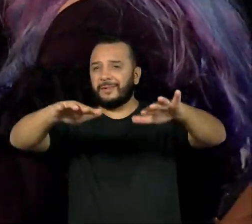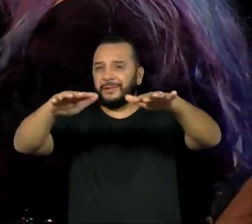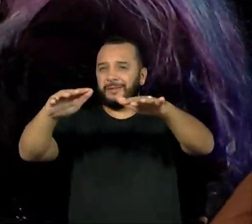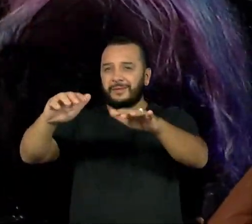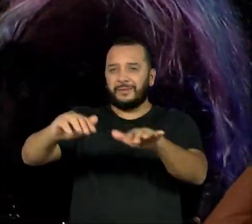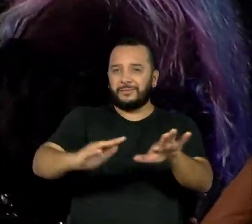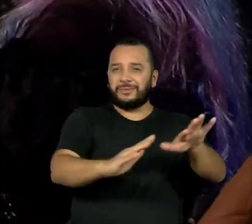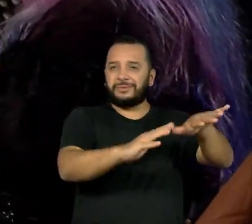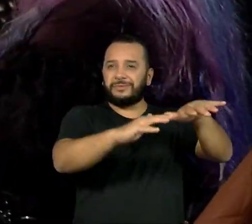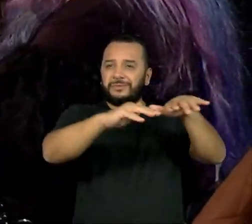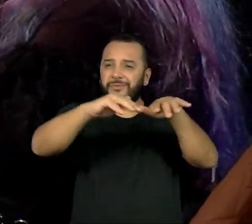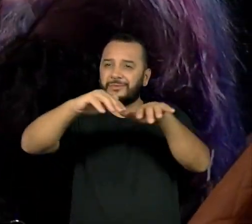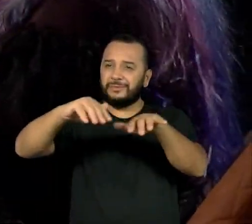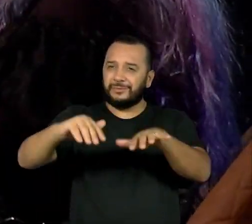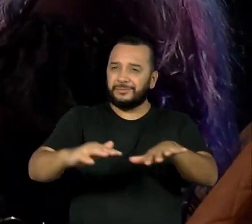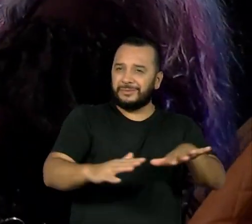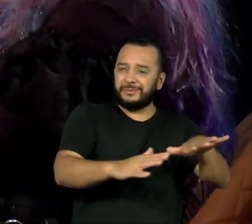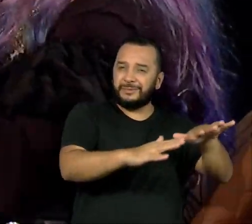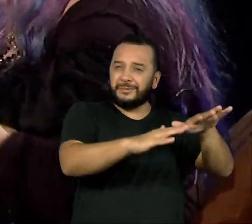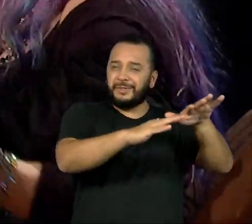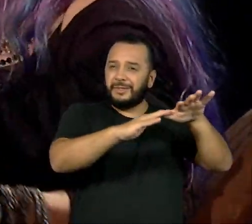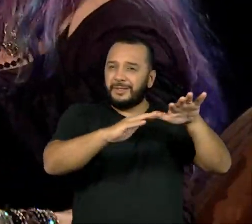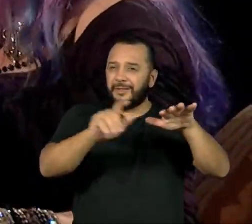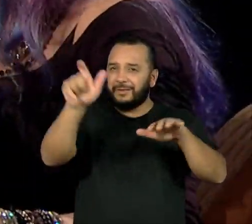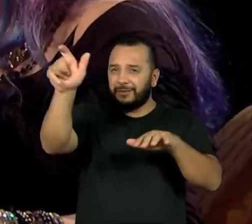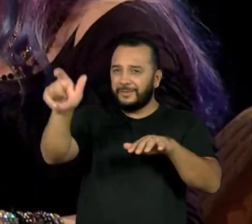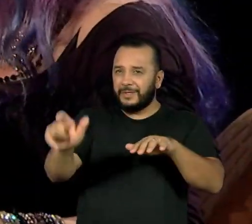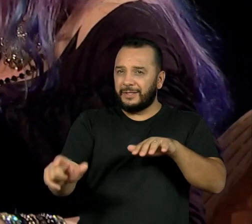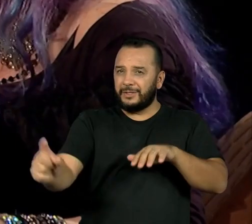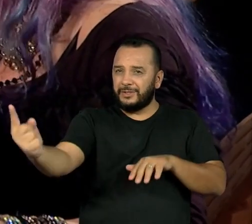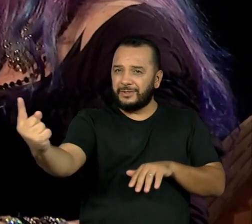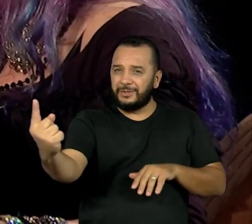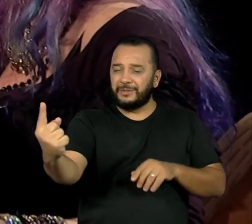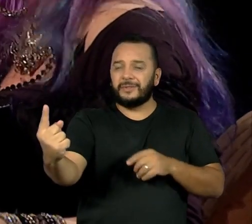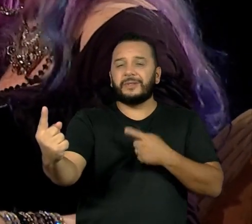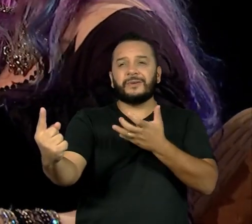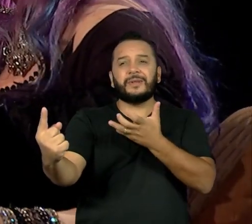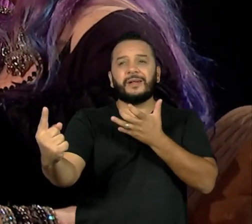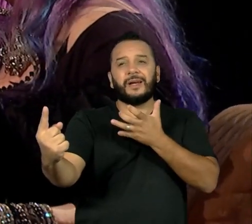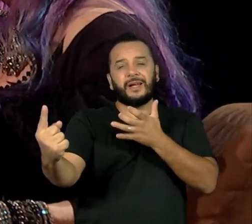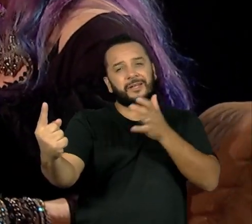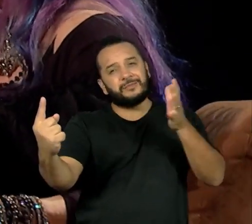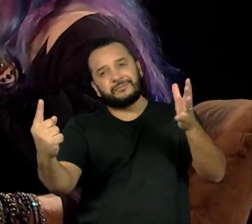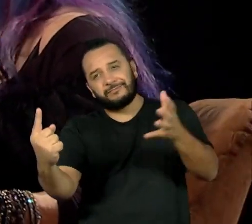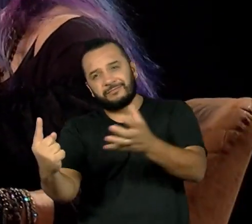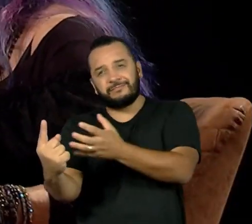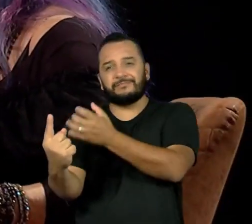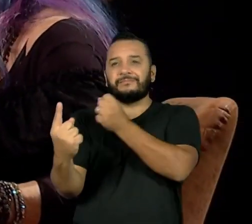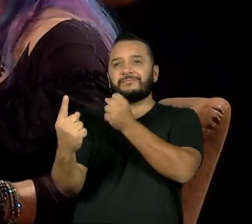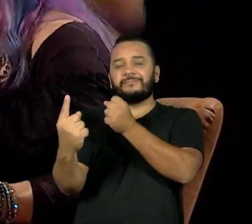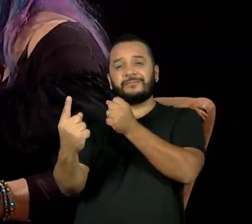eu te vejo, eu desejo o teu desejo.